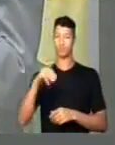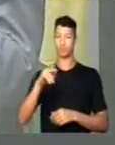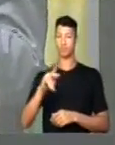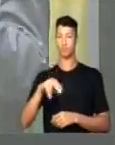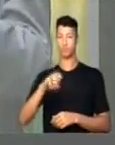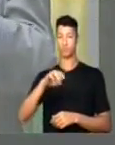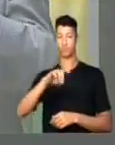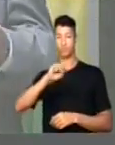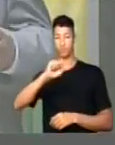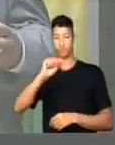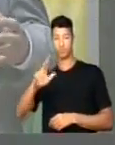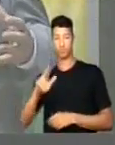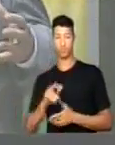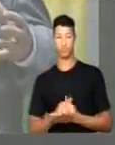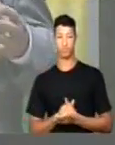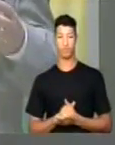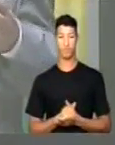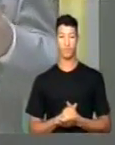esse